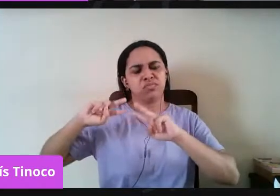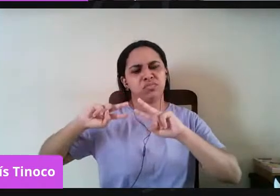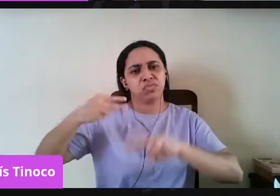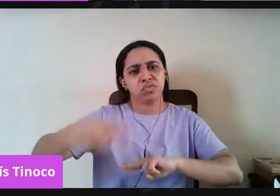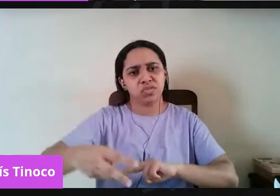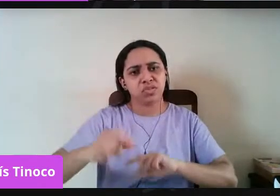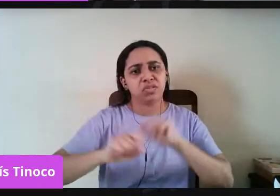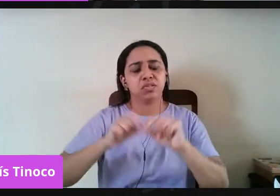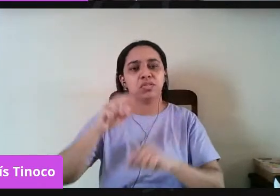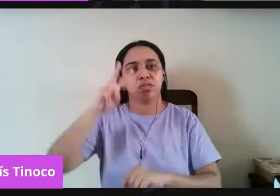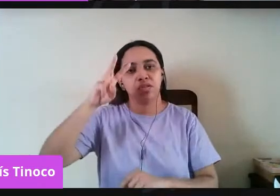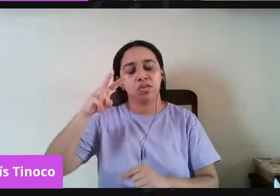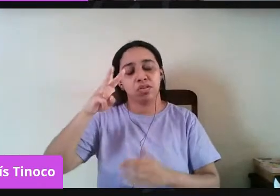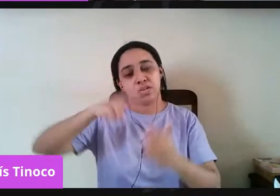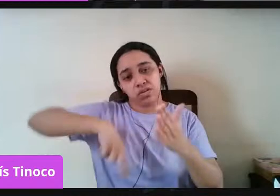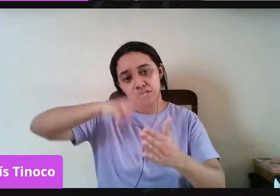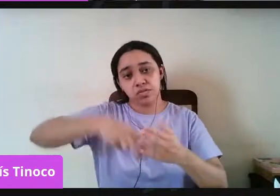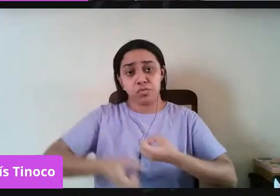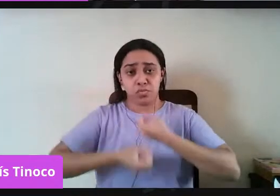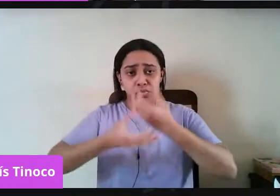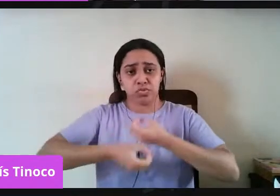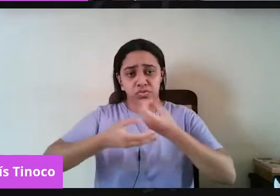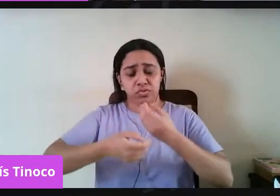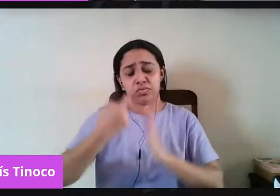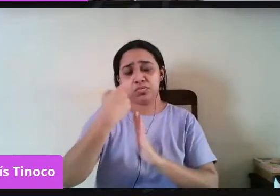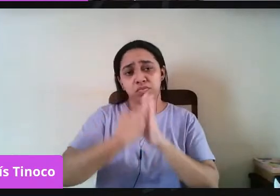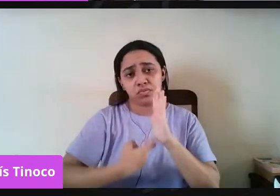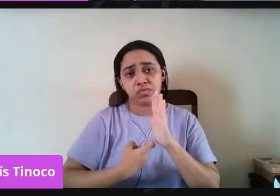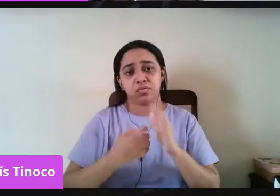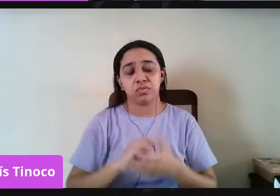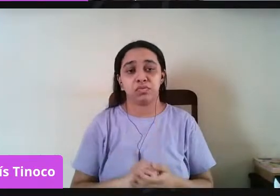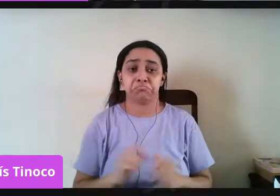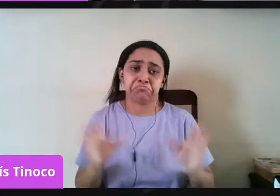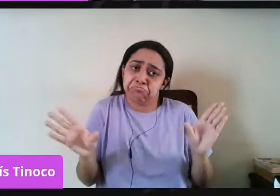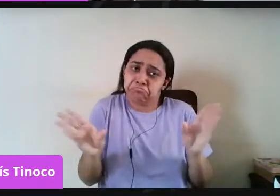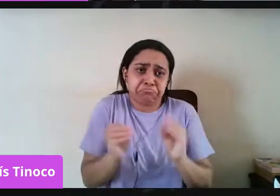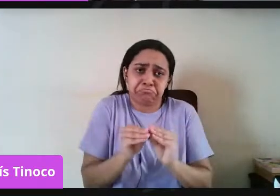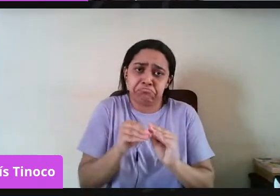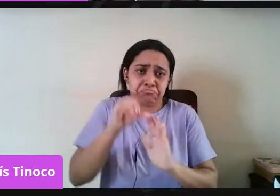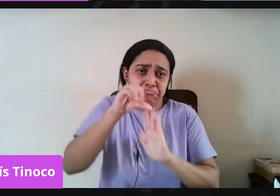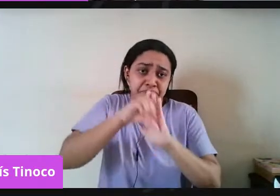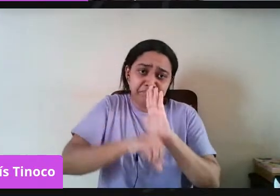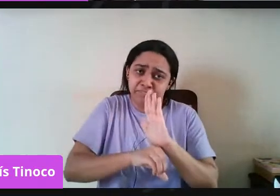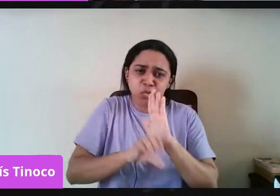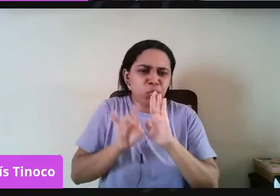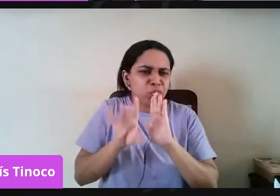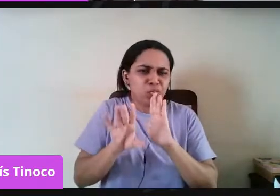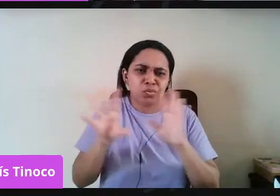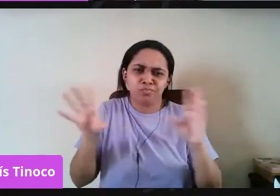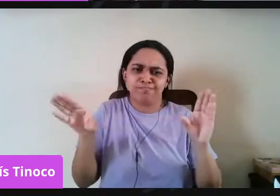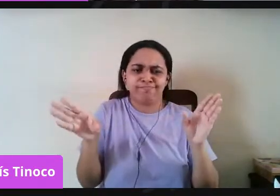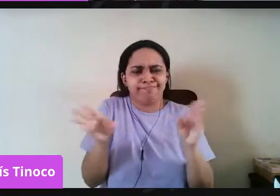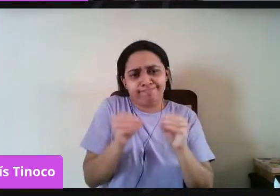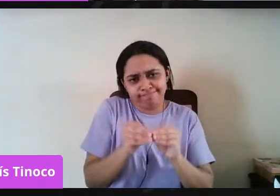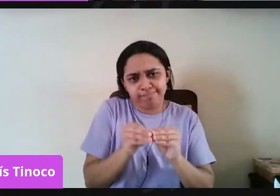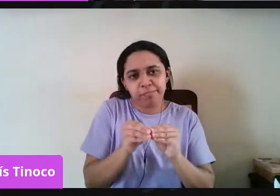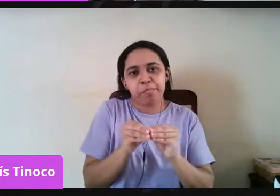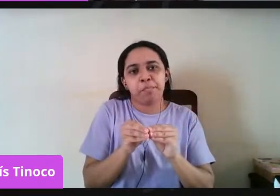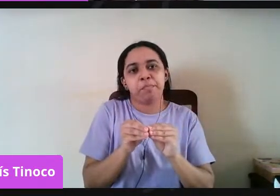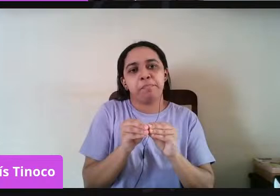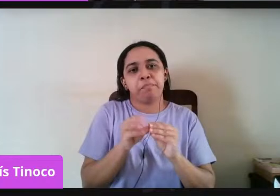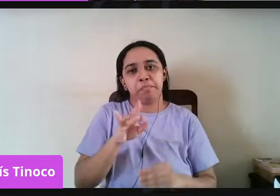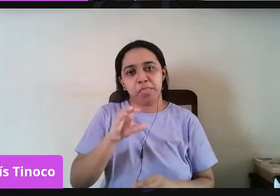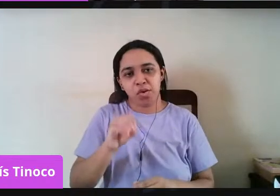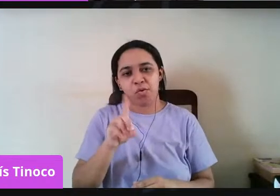escrita. Então, esse é um mini currículo, é uma mini biodata, e vocês, com